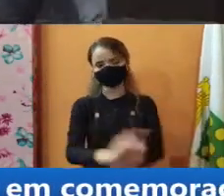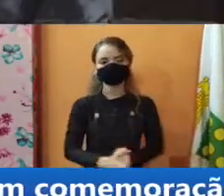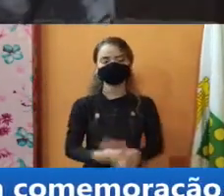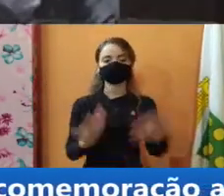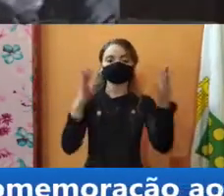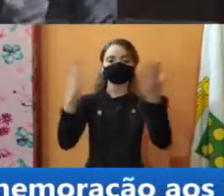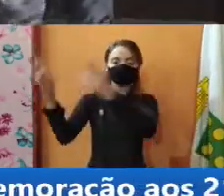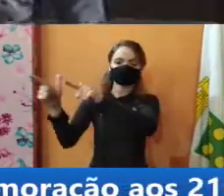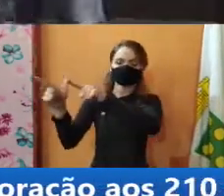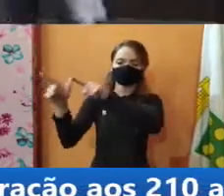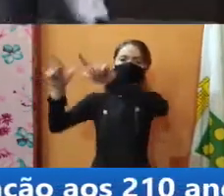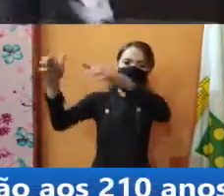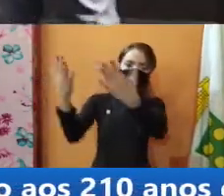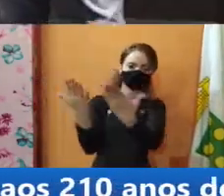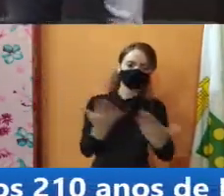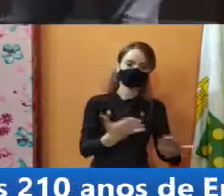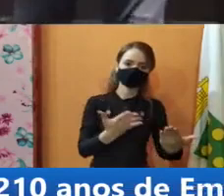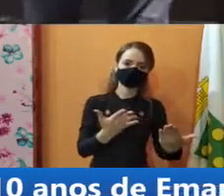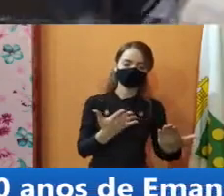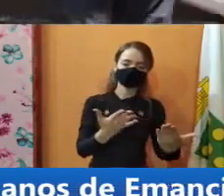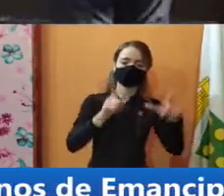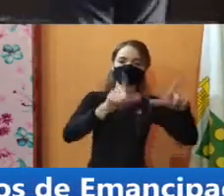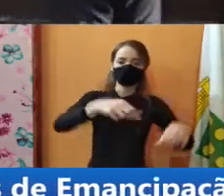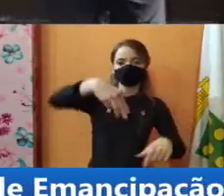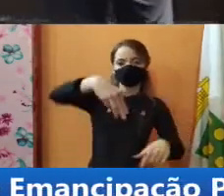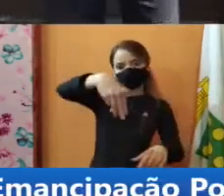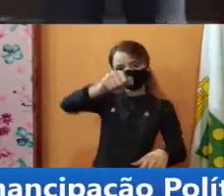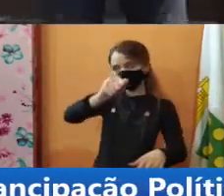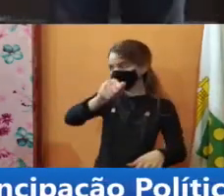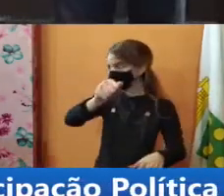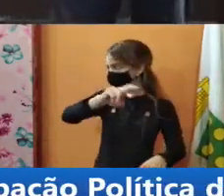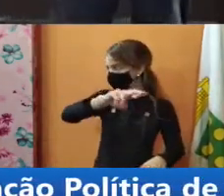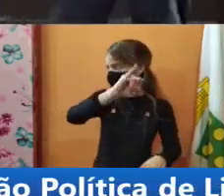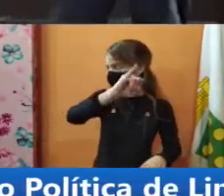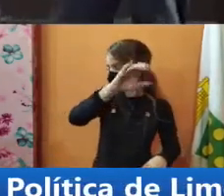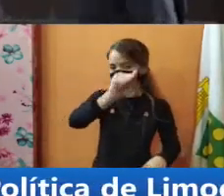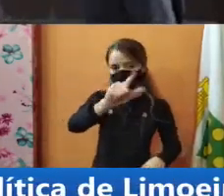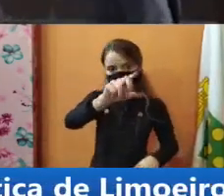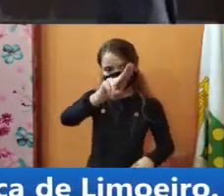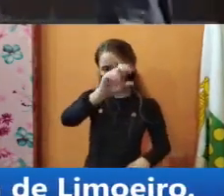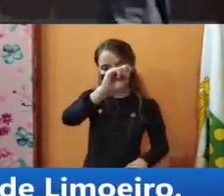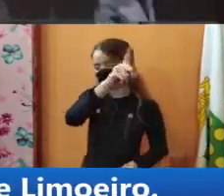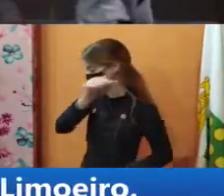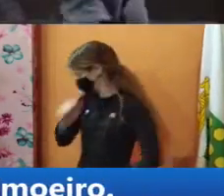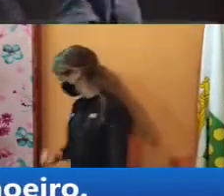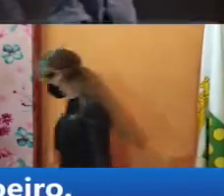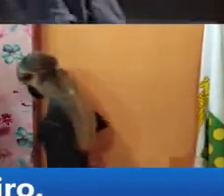Convidamos agora para sua homenagem Maria Luísa. Olha Maria